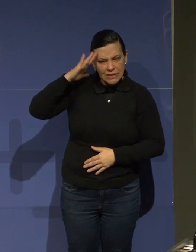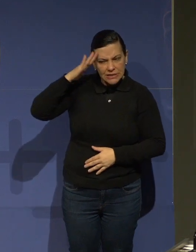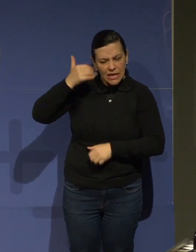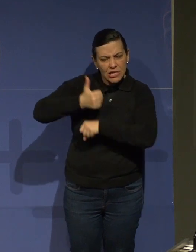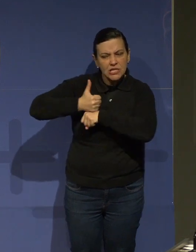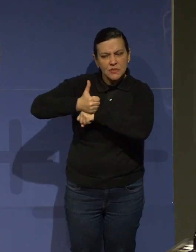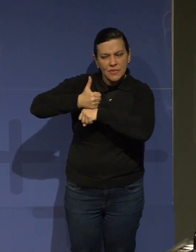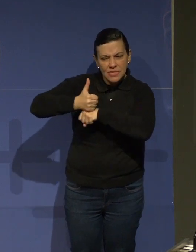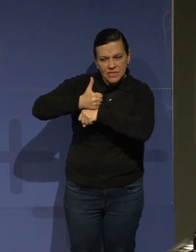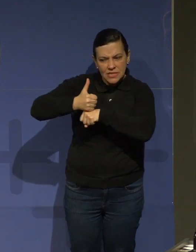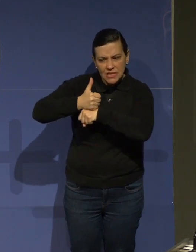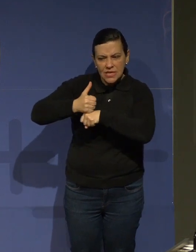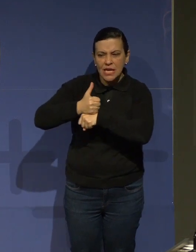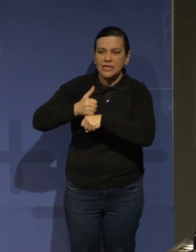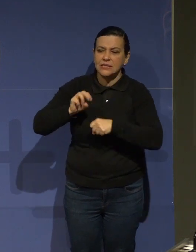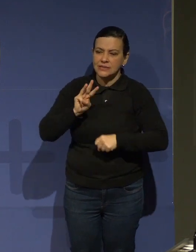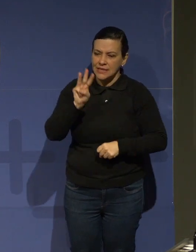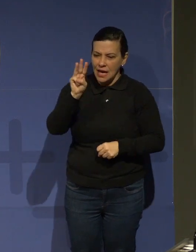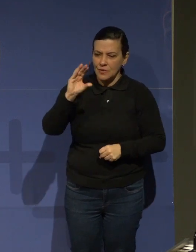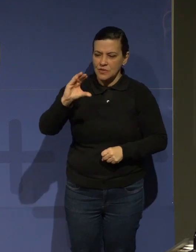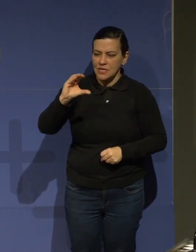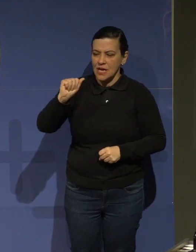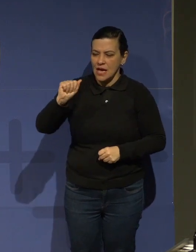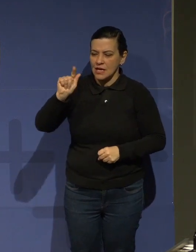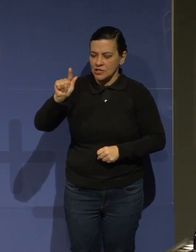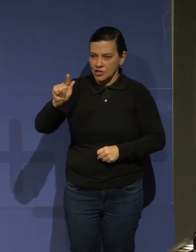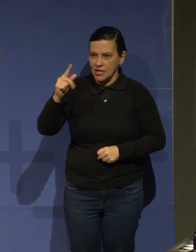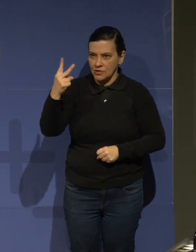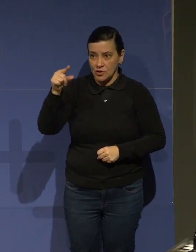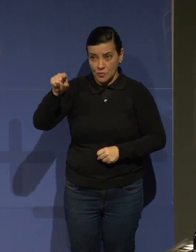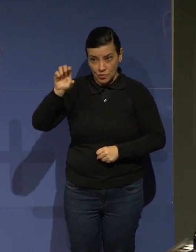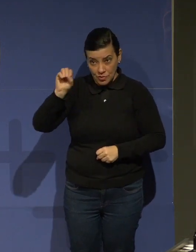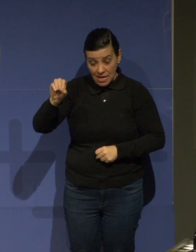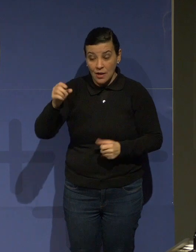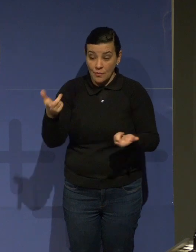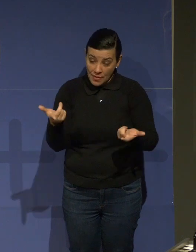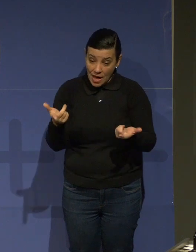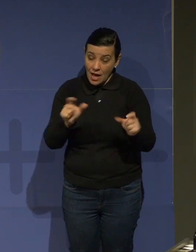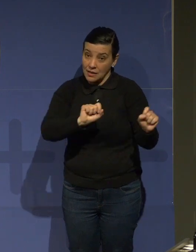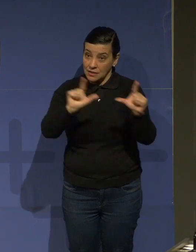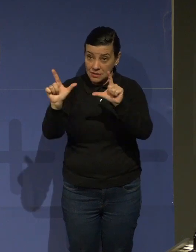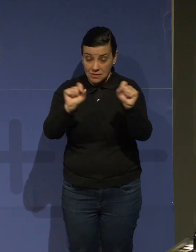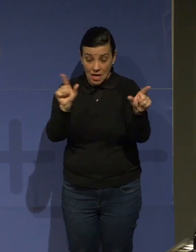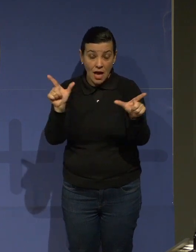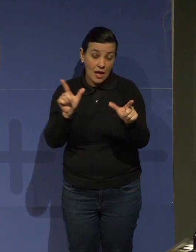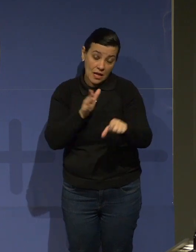do WCAG 2.0 para poder deixar aquela página acessível.